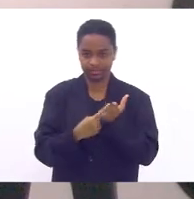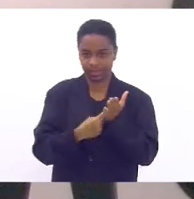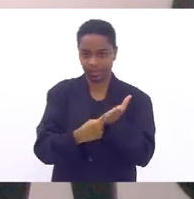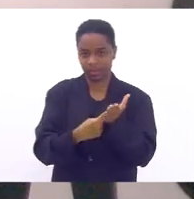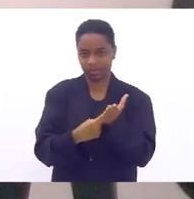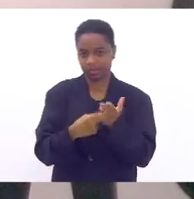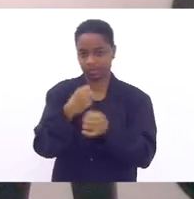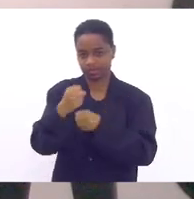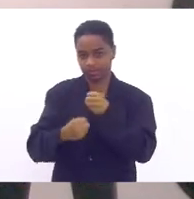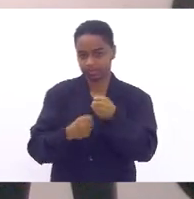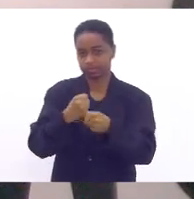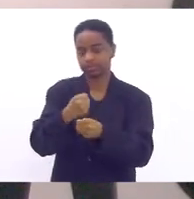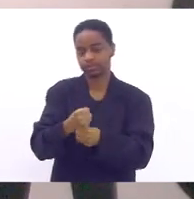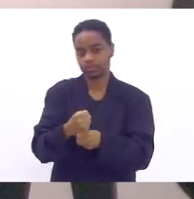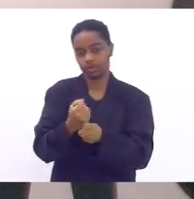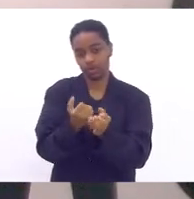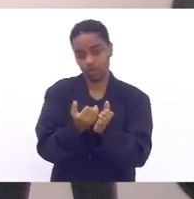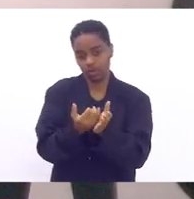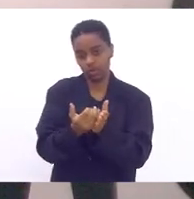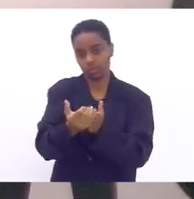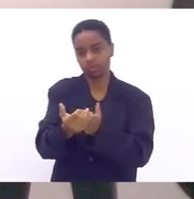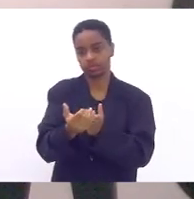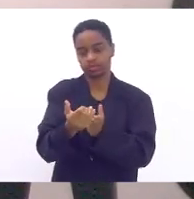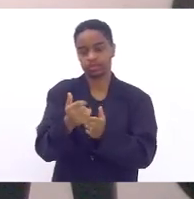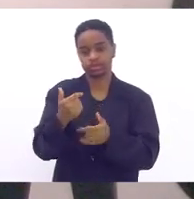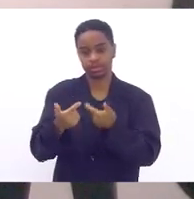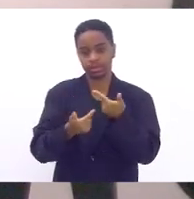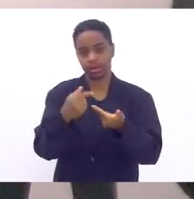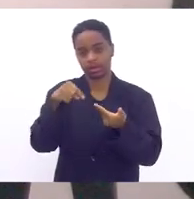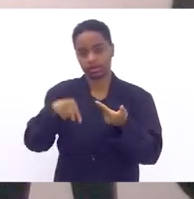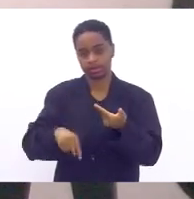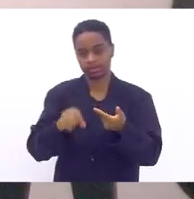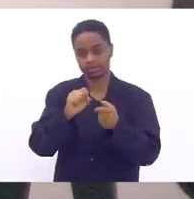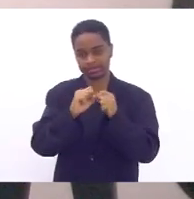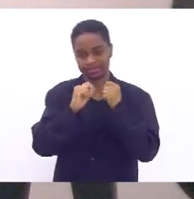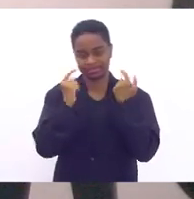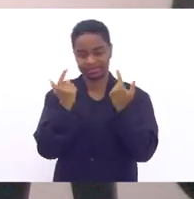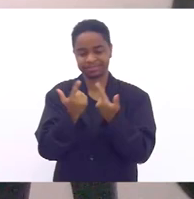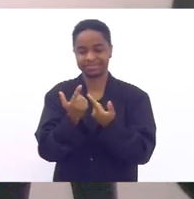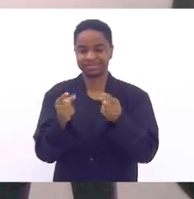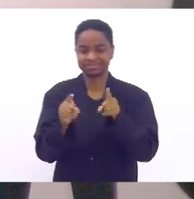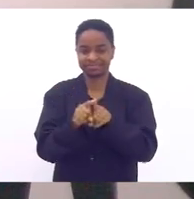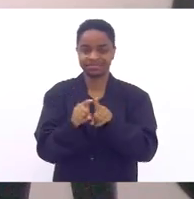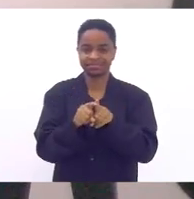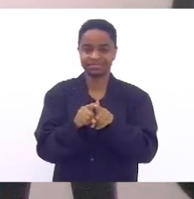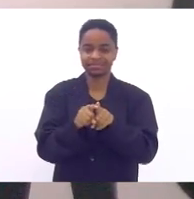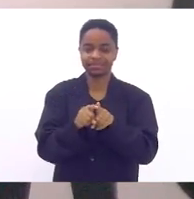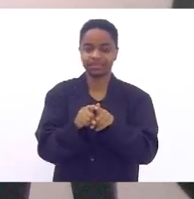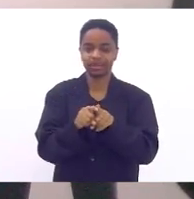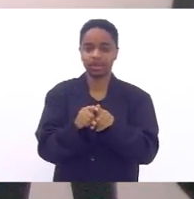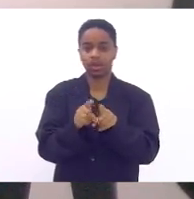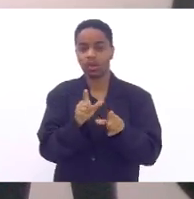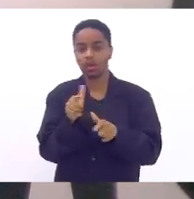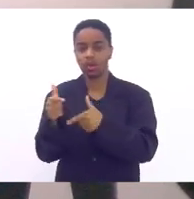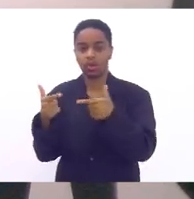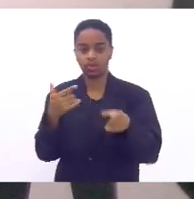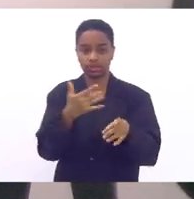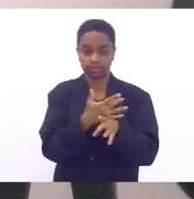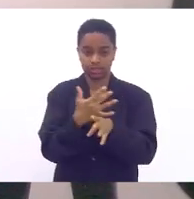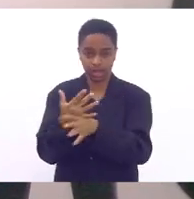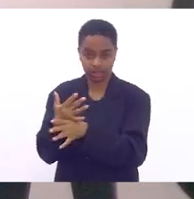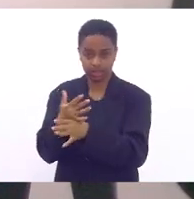não é logo que se iniciar os trabalhos desta casa incluir os demais municípios que já ficaram que